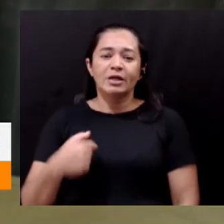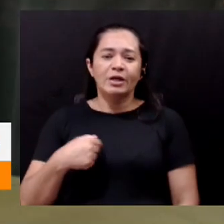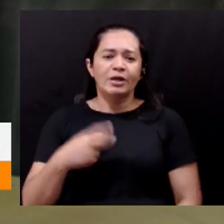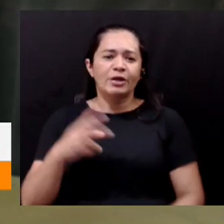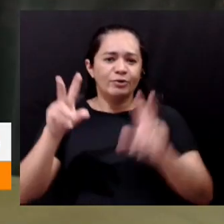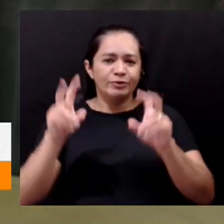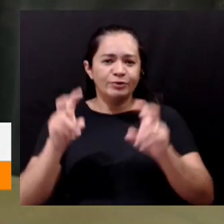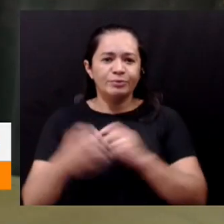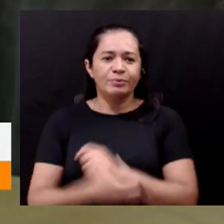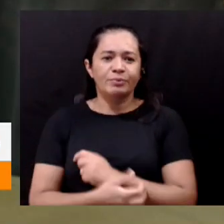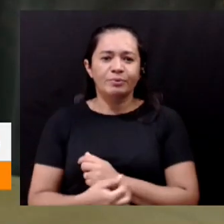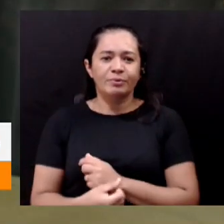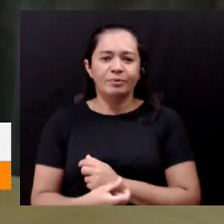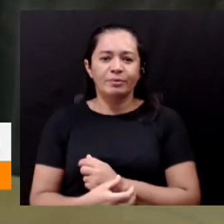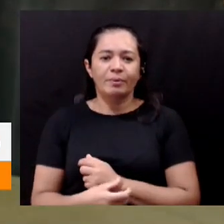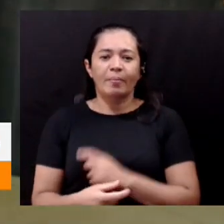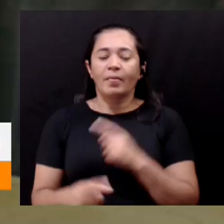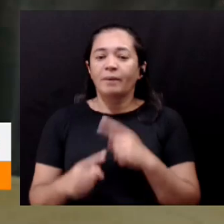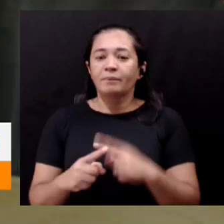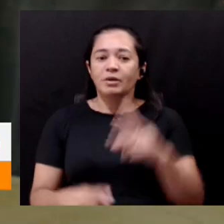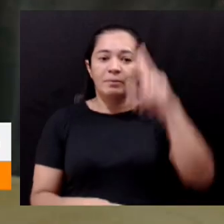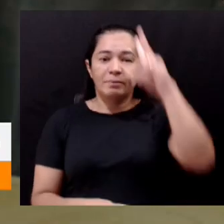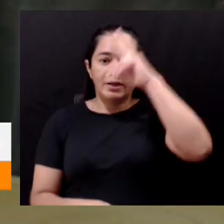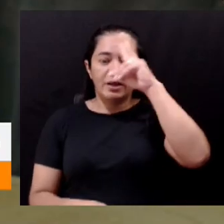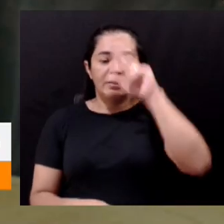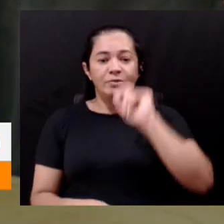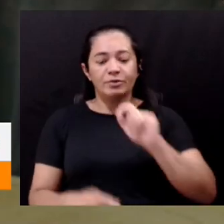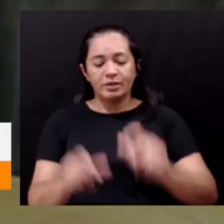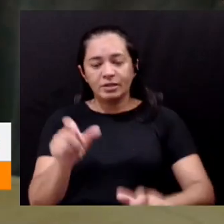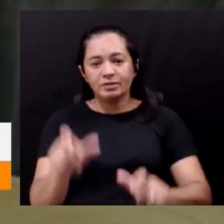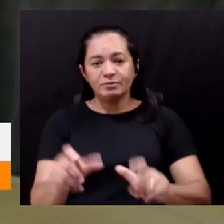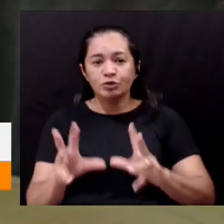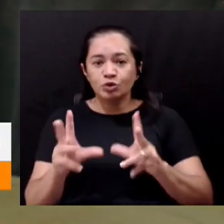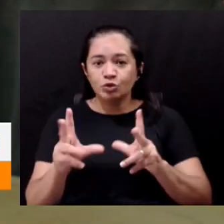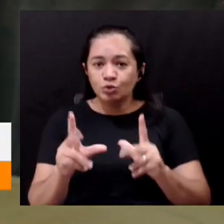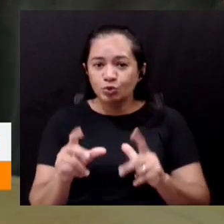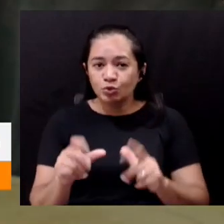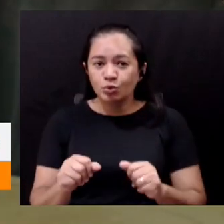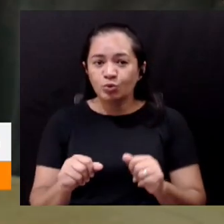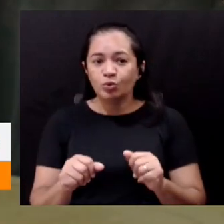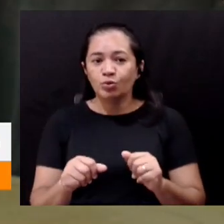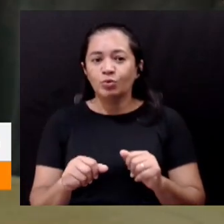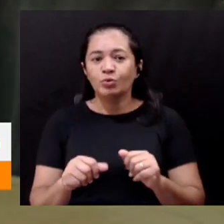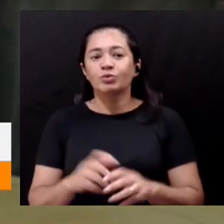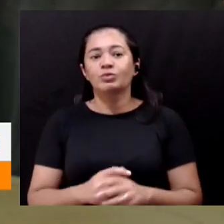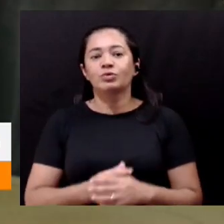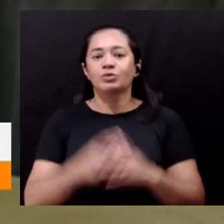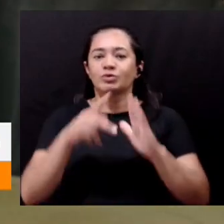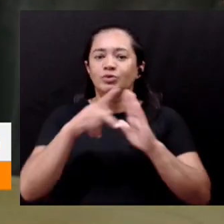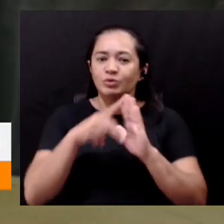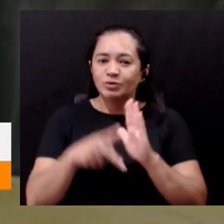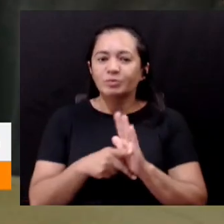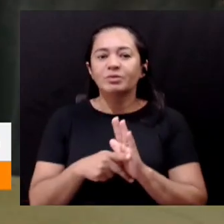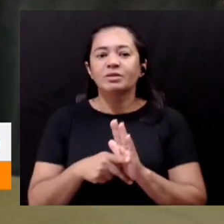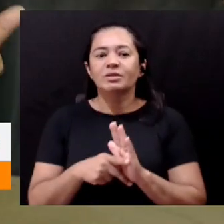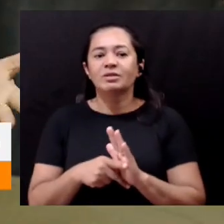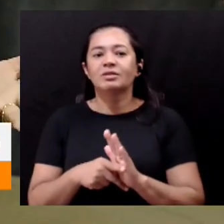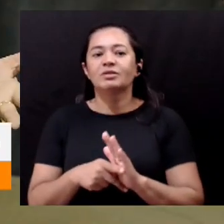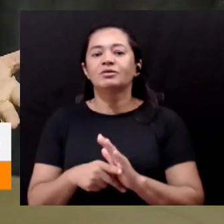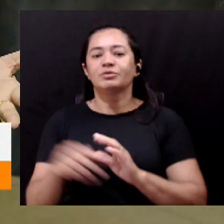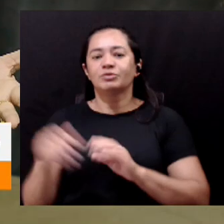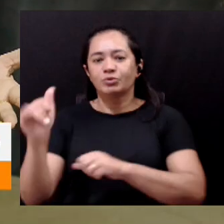né, os telespectadores que todos os estúdios, né, os nossos programas, Estúdio Câmara, eles estão no YouTube,